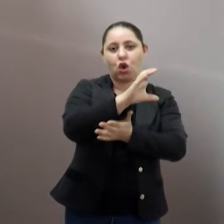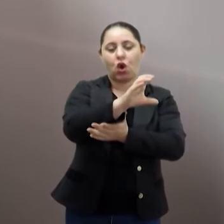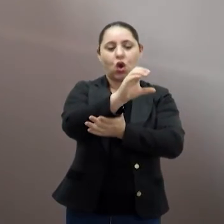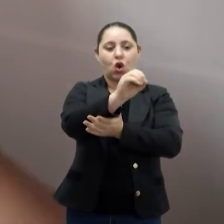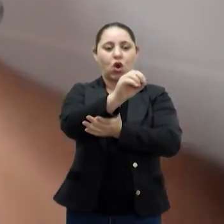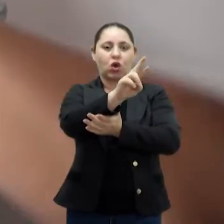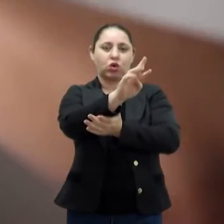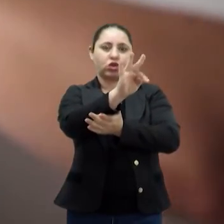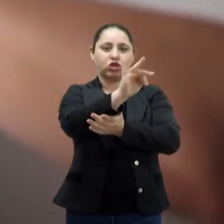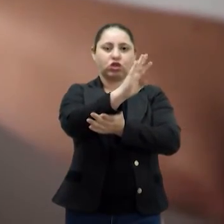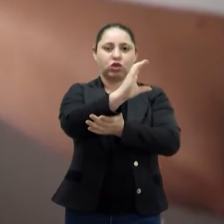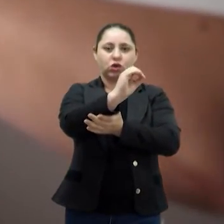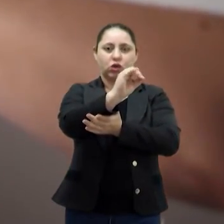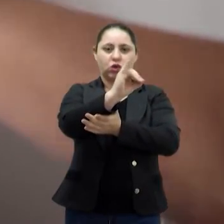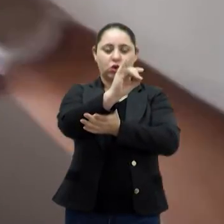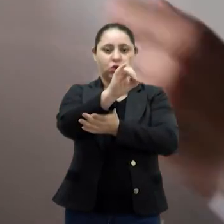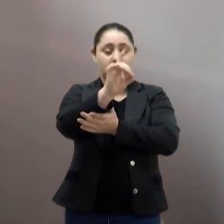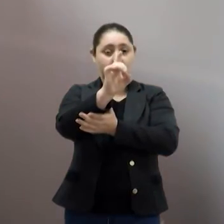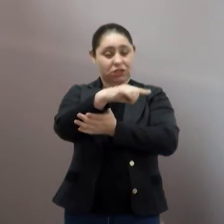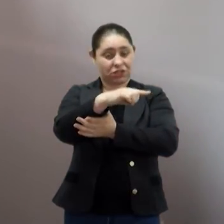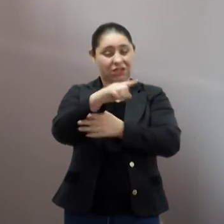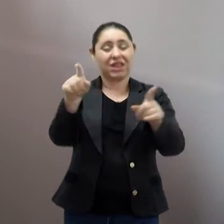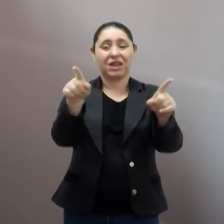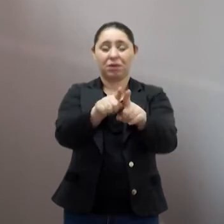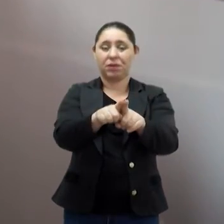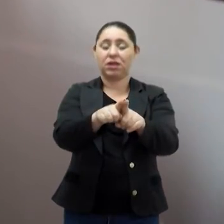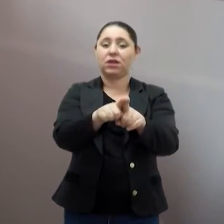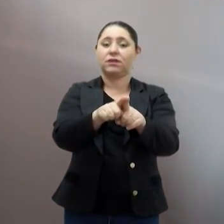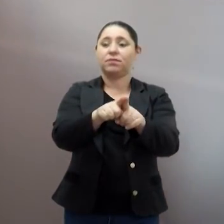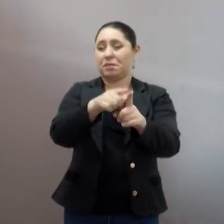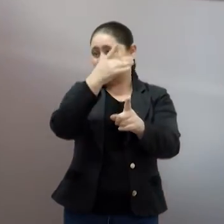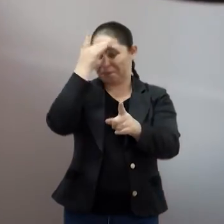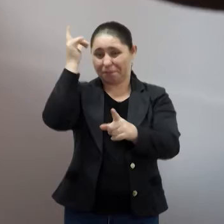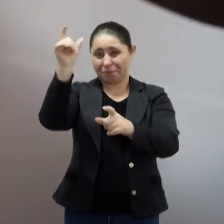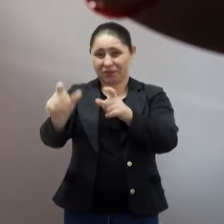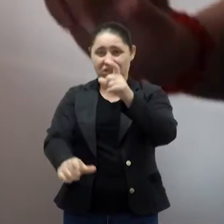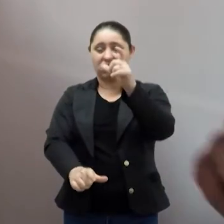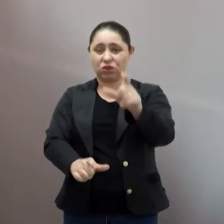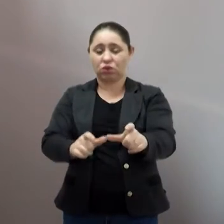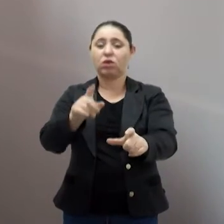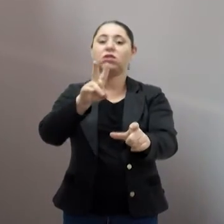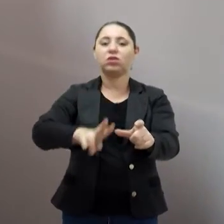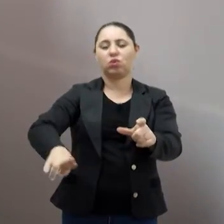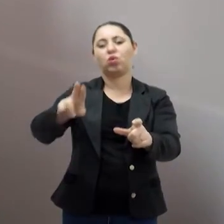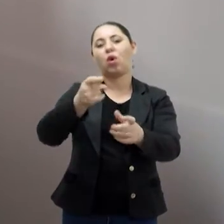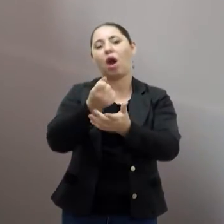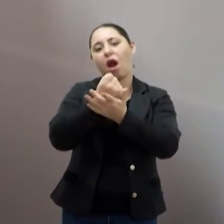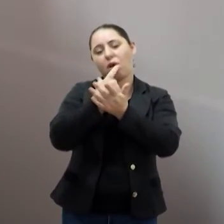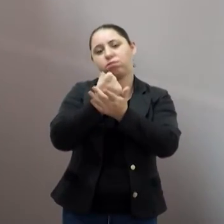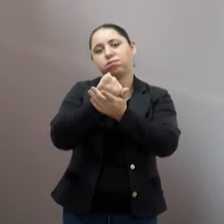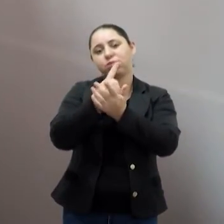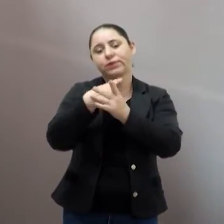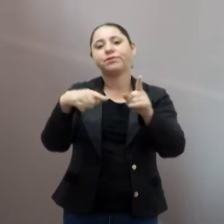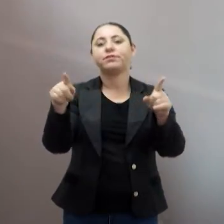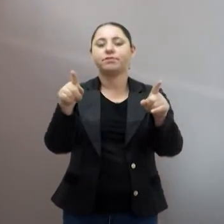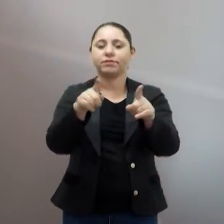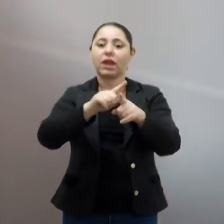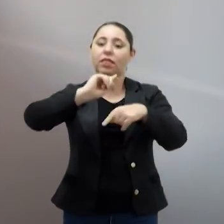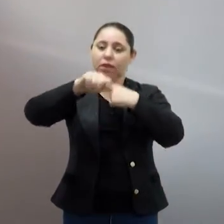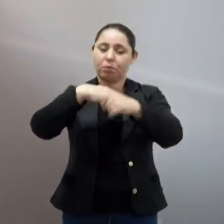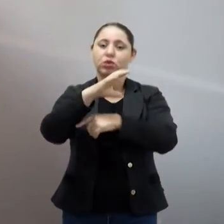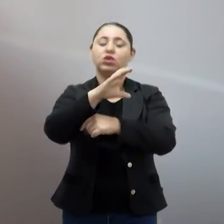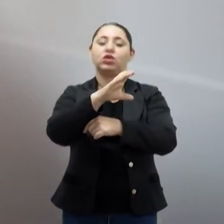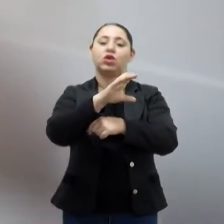corticoide e catarata. Então, acredito eu que muitos pacientes que estão dependendo de corticoide e